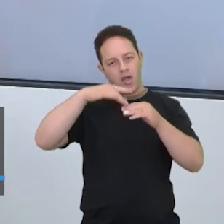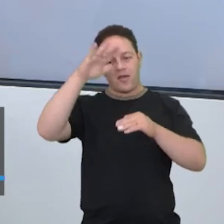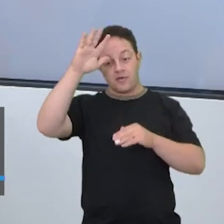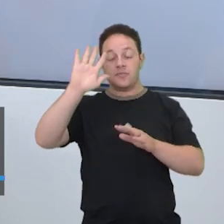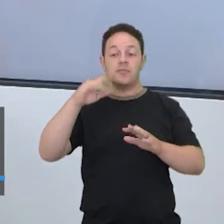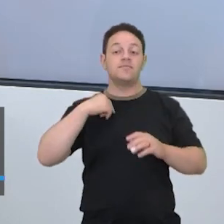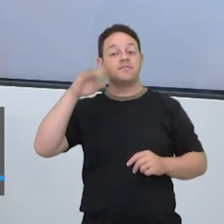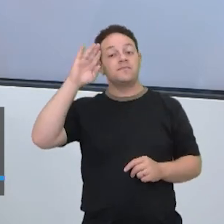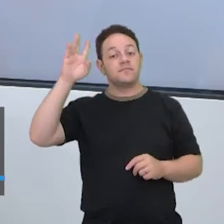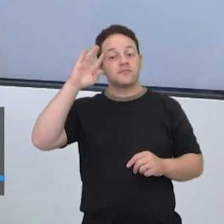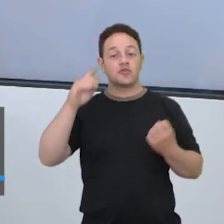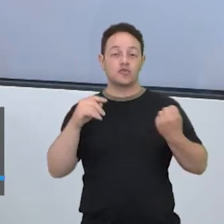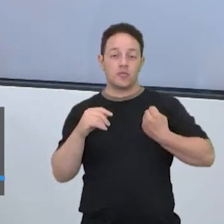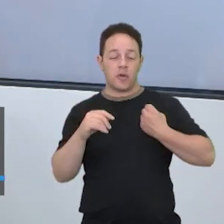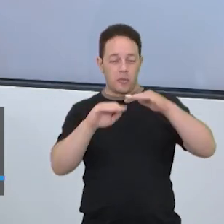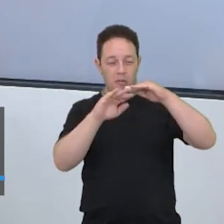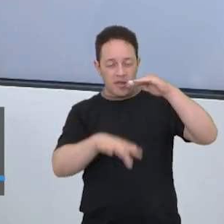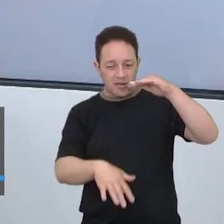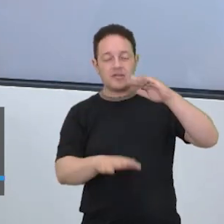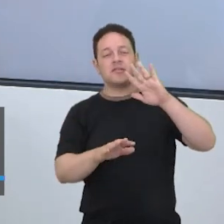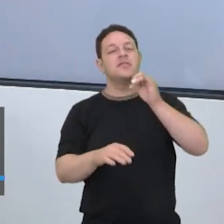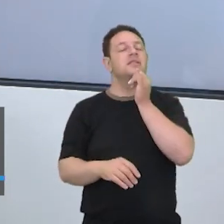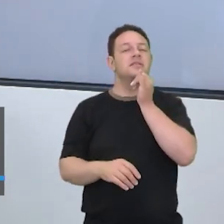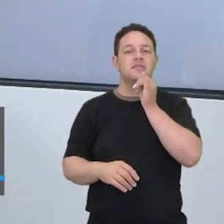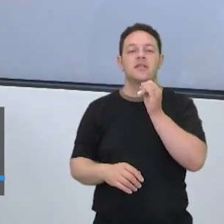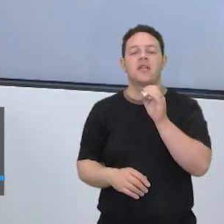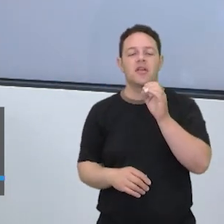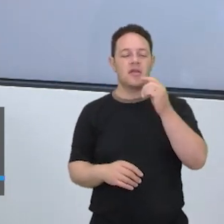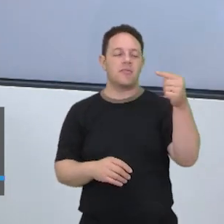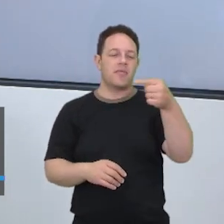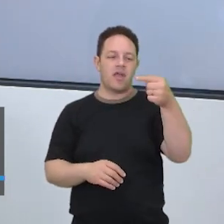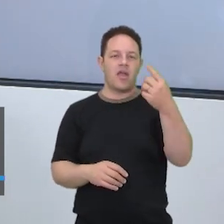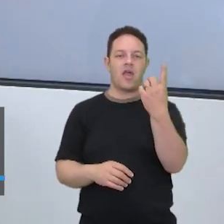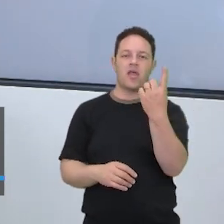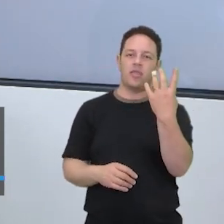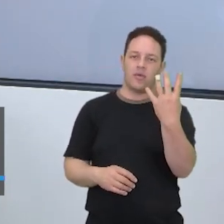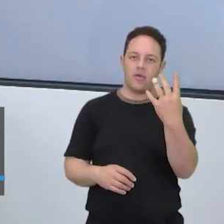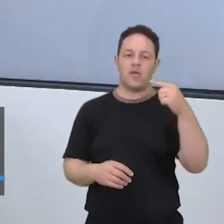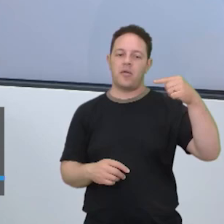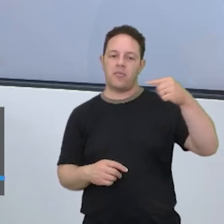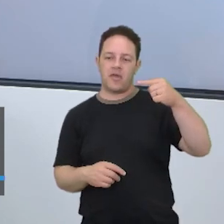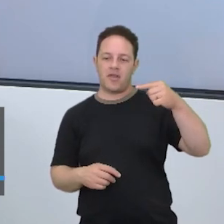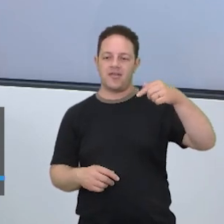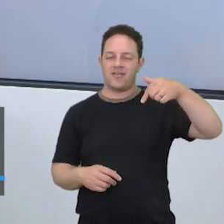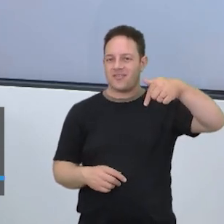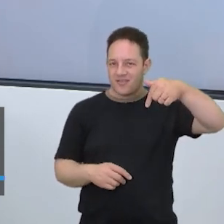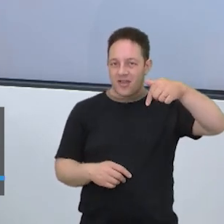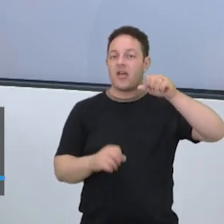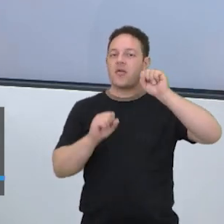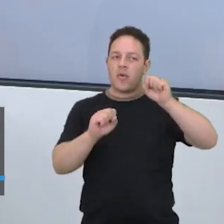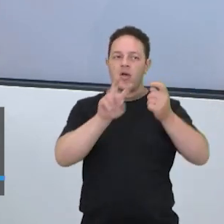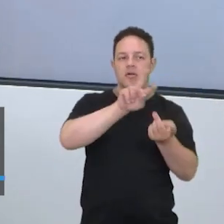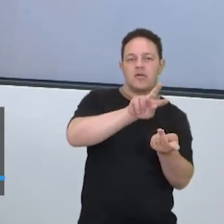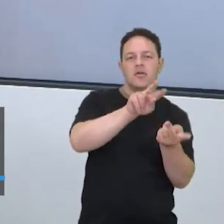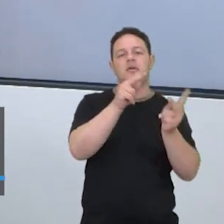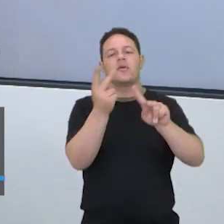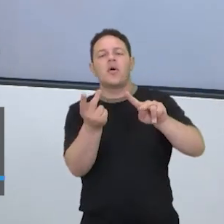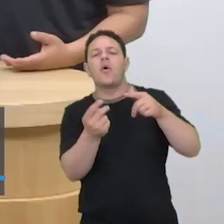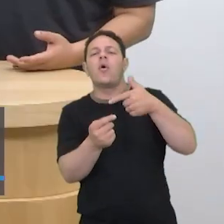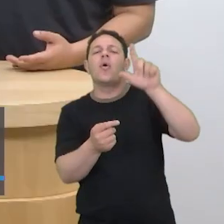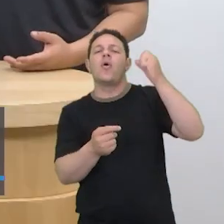nesses números, a gente tem como trazer esse menos 14, menos 7 para um número mais